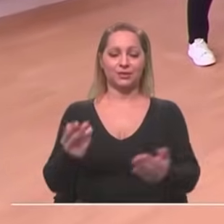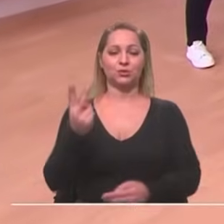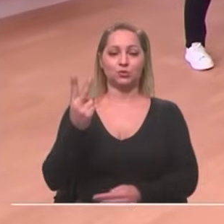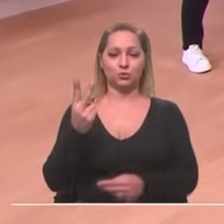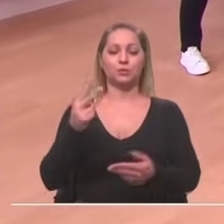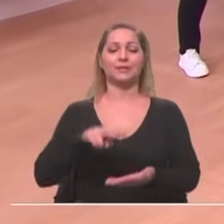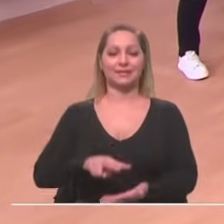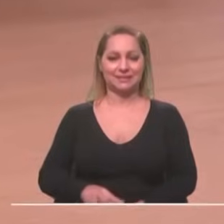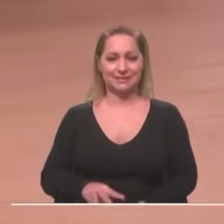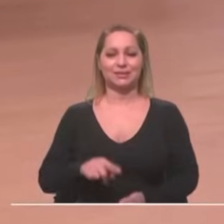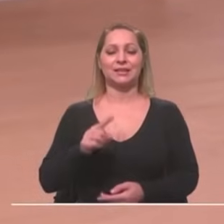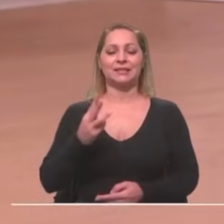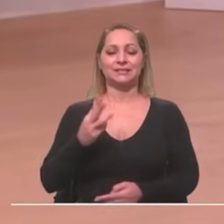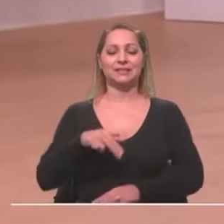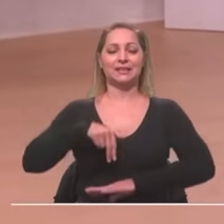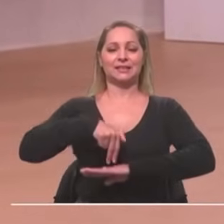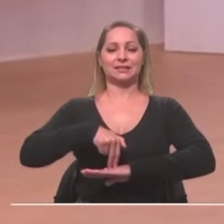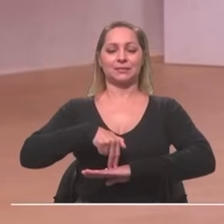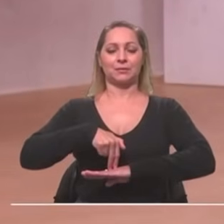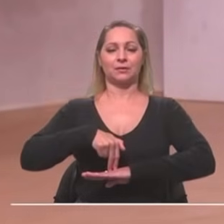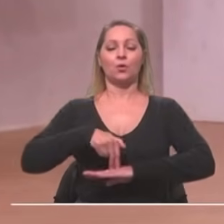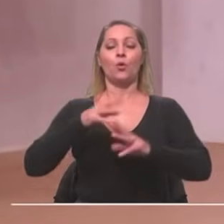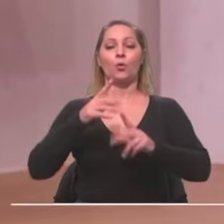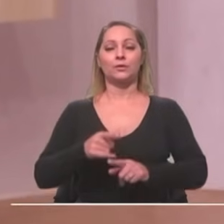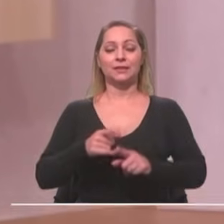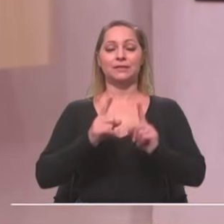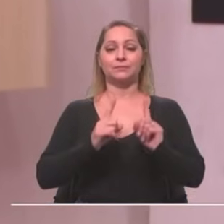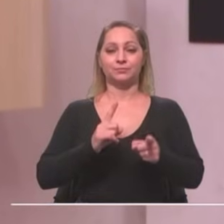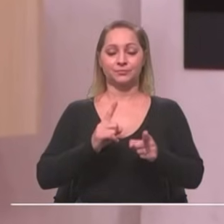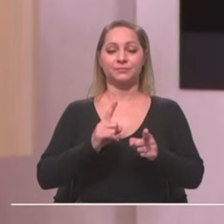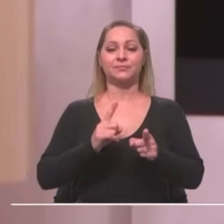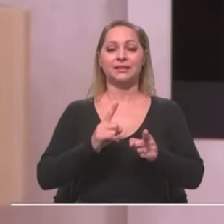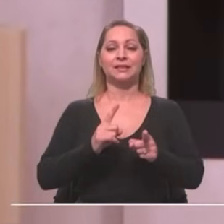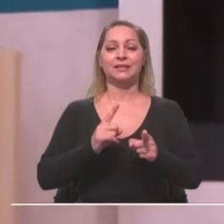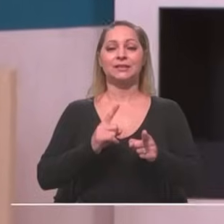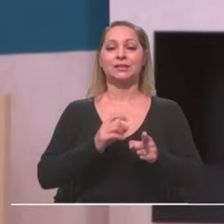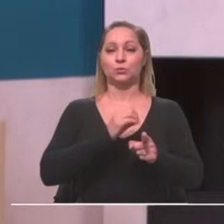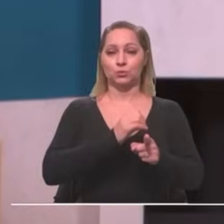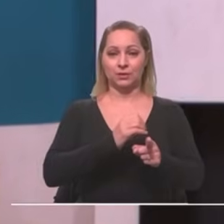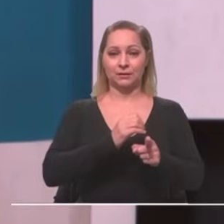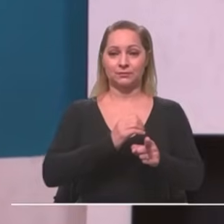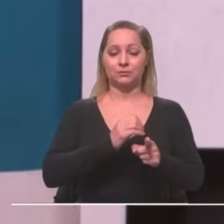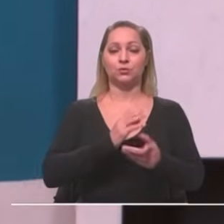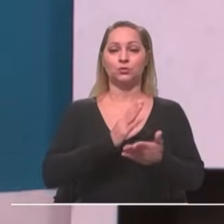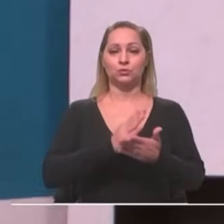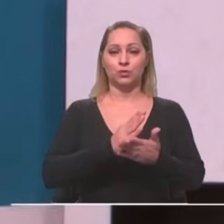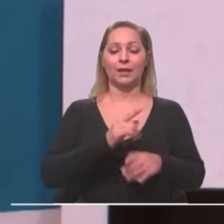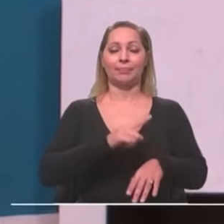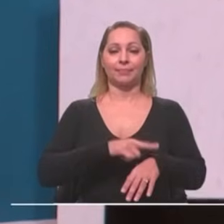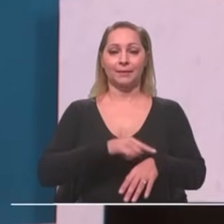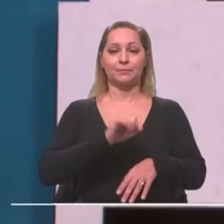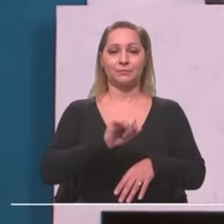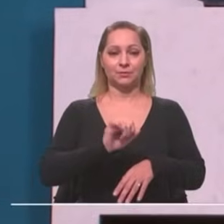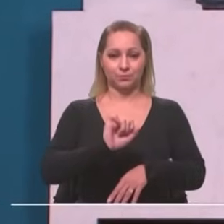tempo, insistência. Terceiro tempo, vem acima e faz contagem. A contagem é feita a cada vez e começa no zero. Só esse tempo é que é seu, Sr. Com Baião.